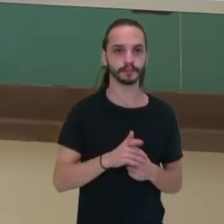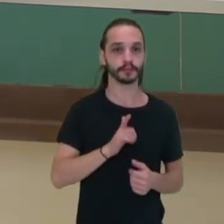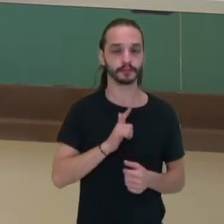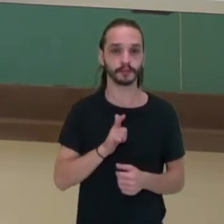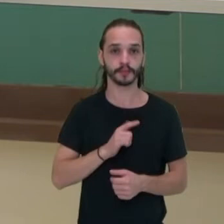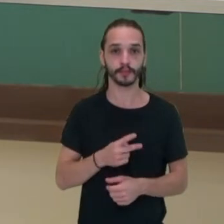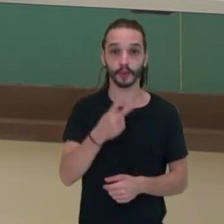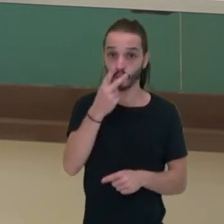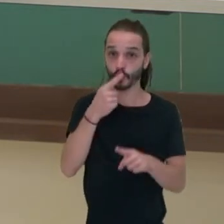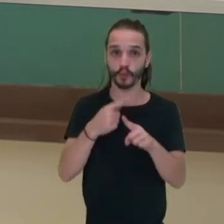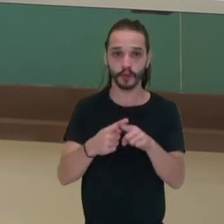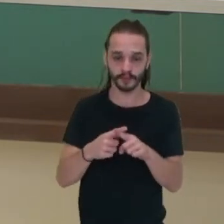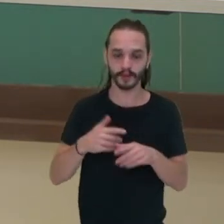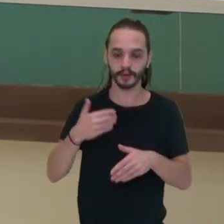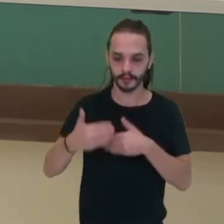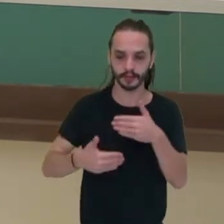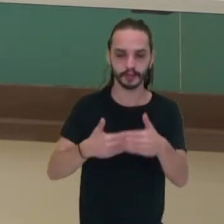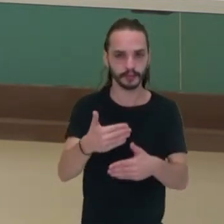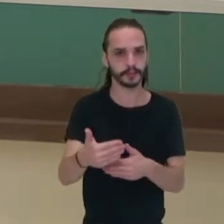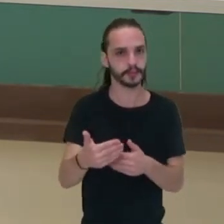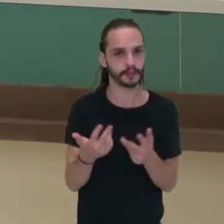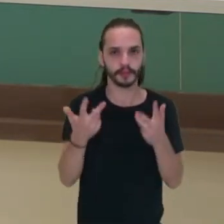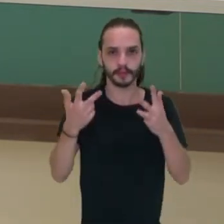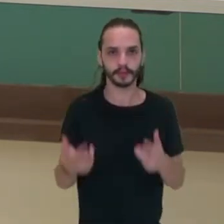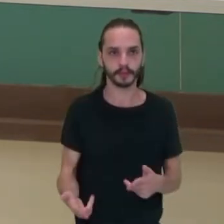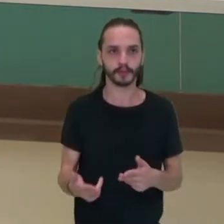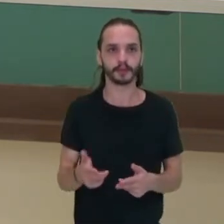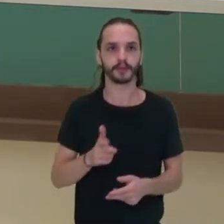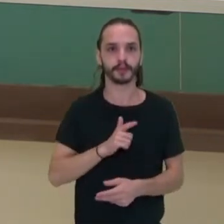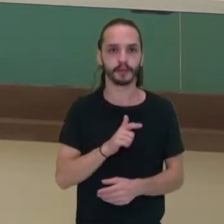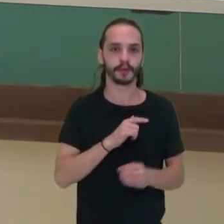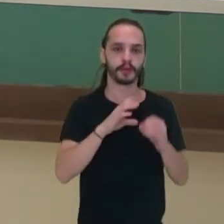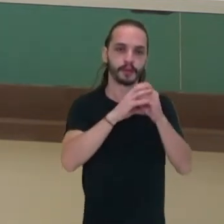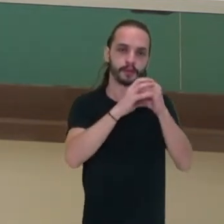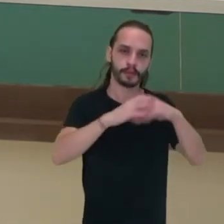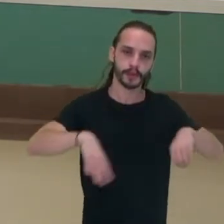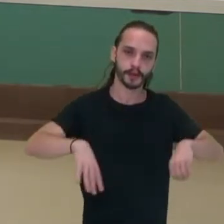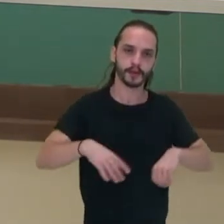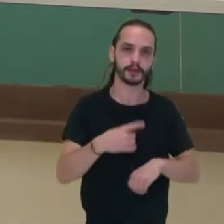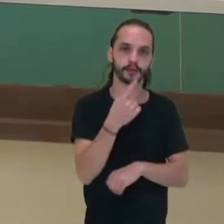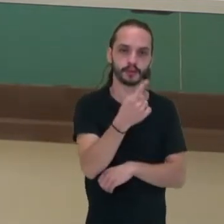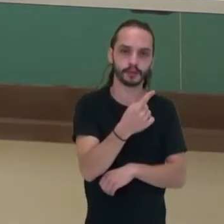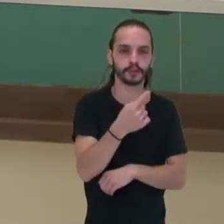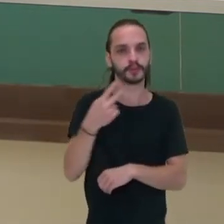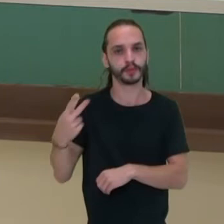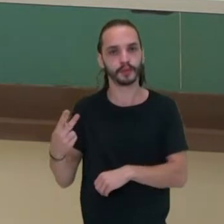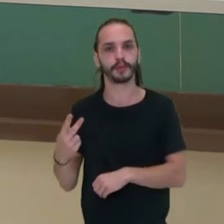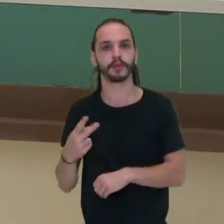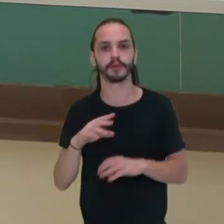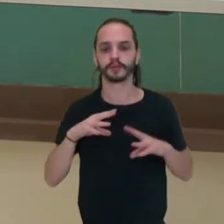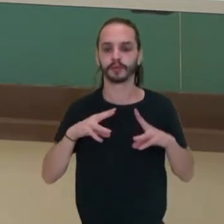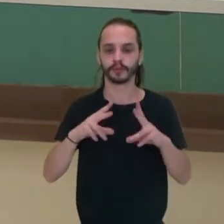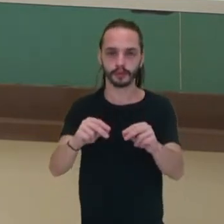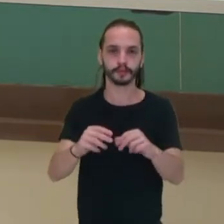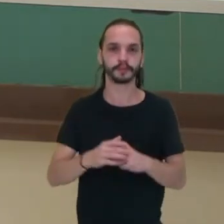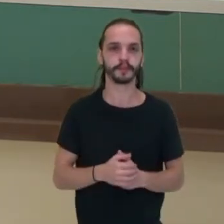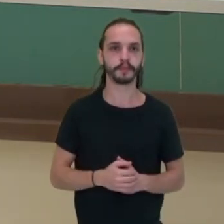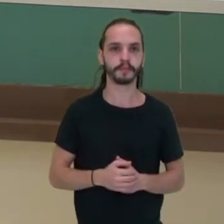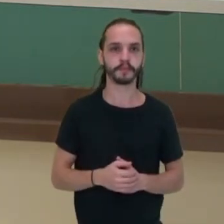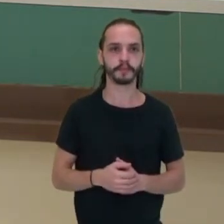duas vezes que acontece esse processo. Então nós vamos ter a prófase 2, metáfase 2, anáfase 2, telófase 2 e assim por